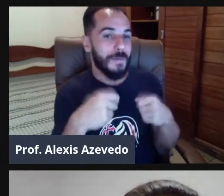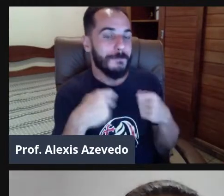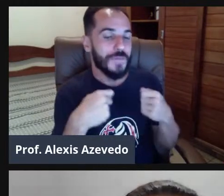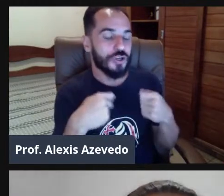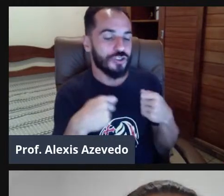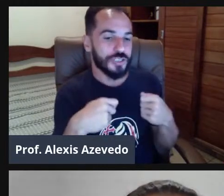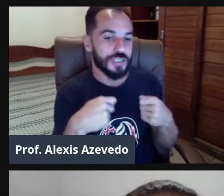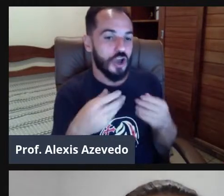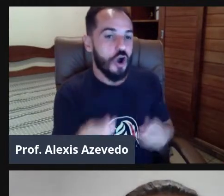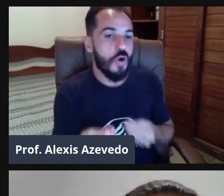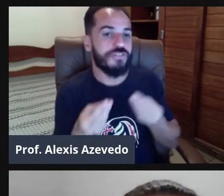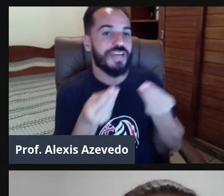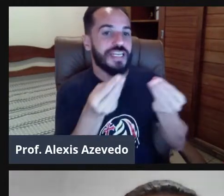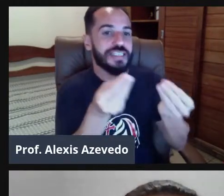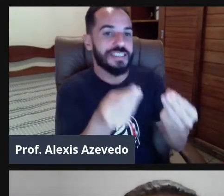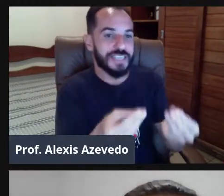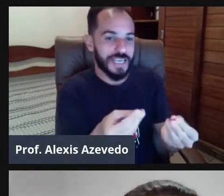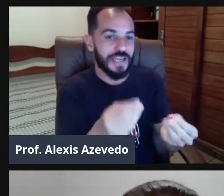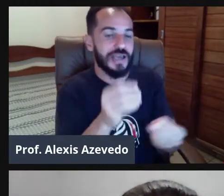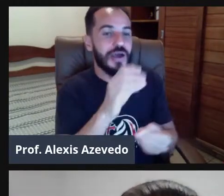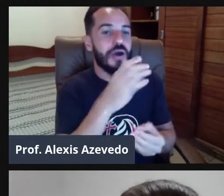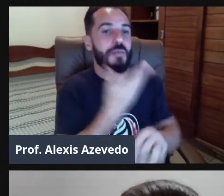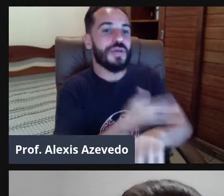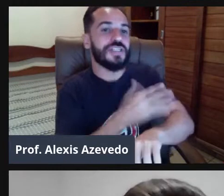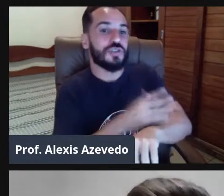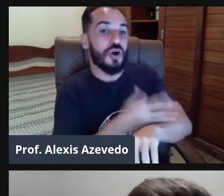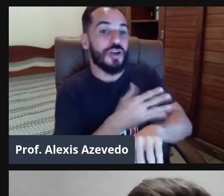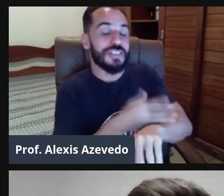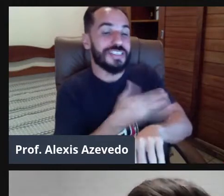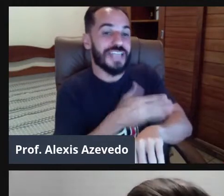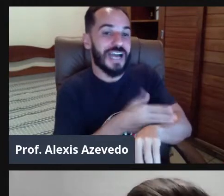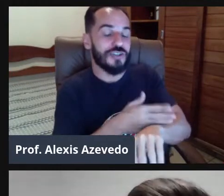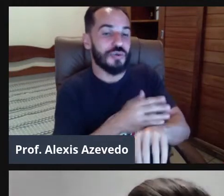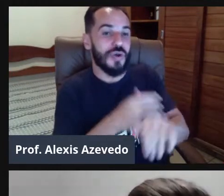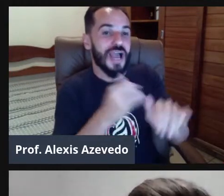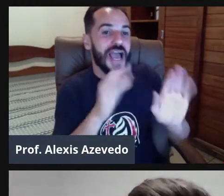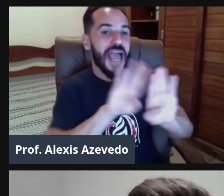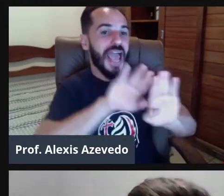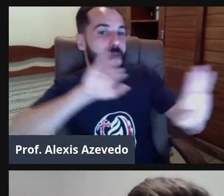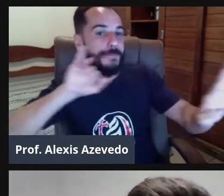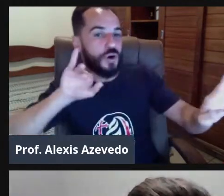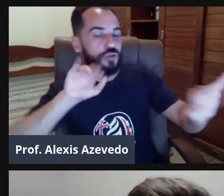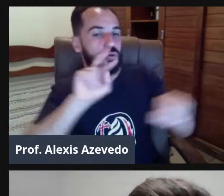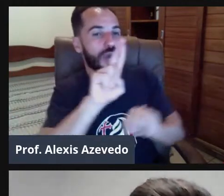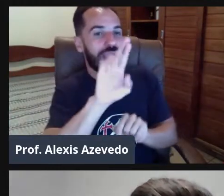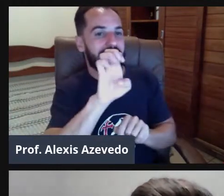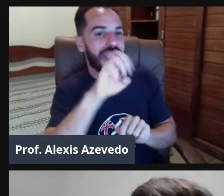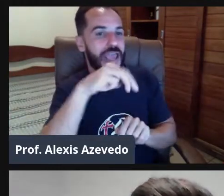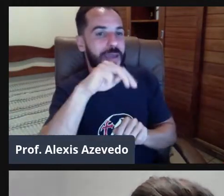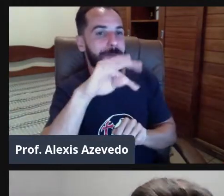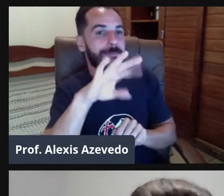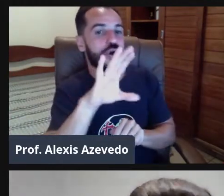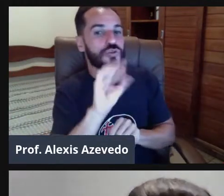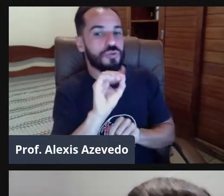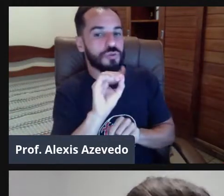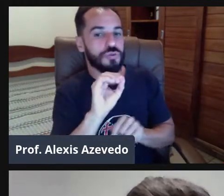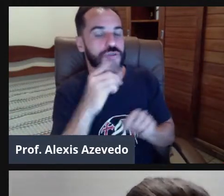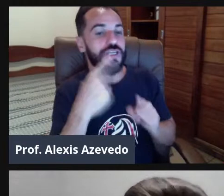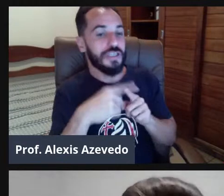oferecer um estágio de modo remoto, né? Então, ela diz que isso